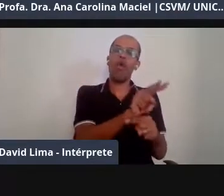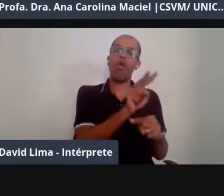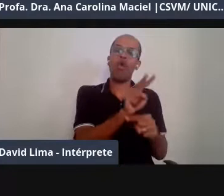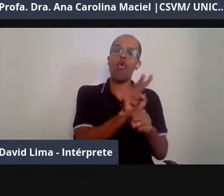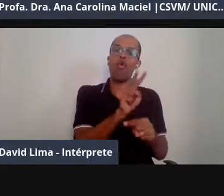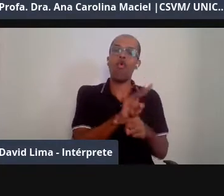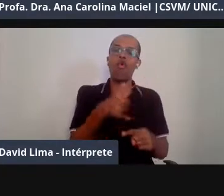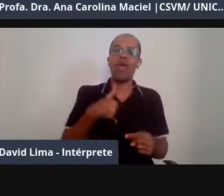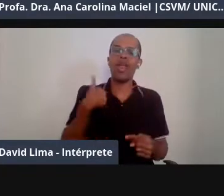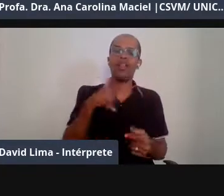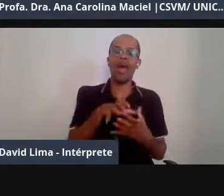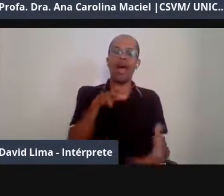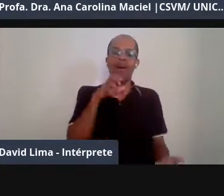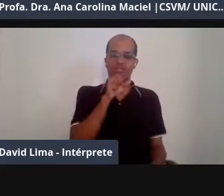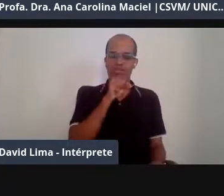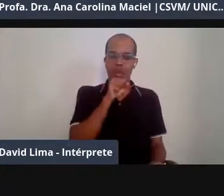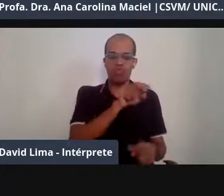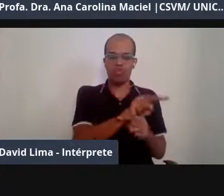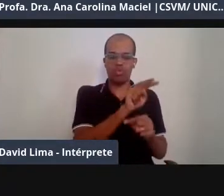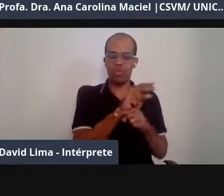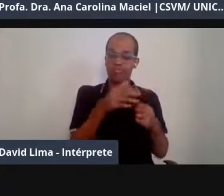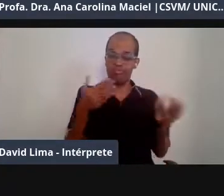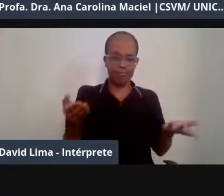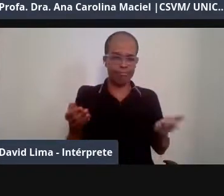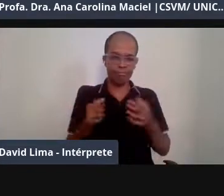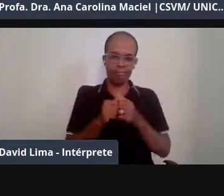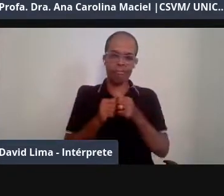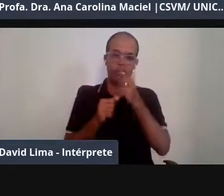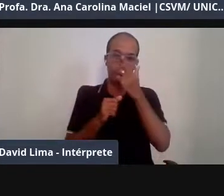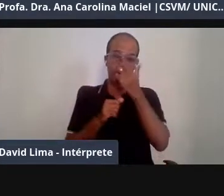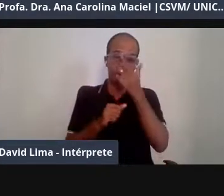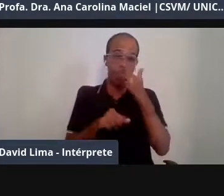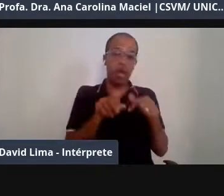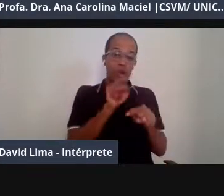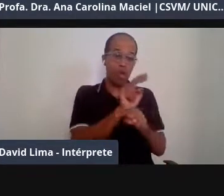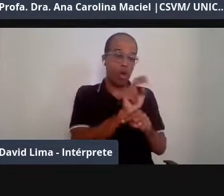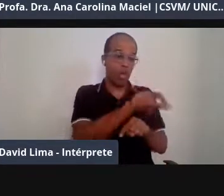manter ali essa questão do cuidado com o próximo,